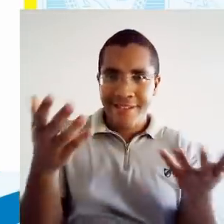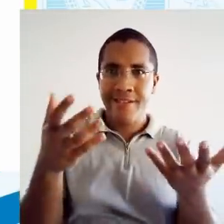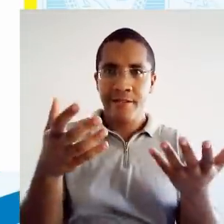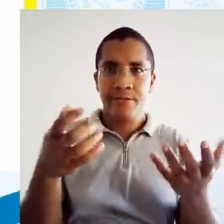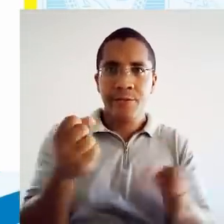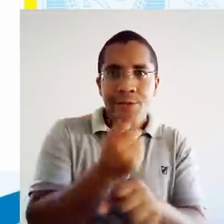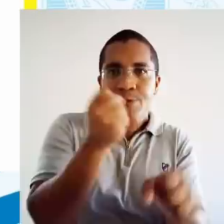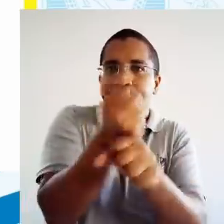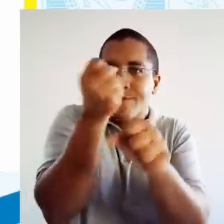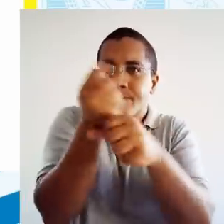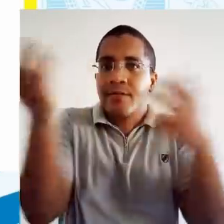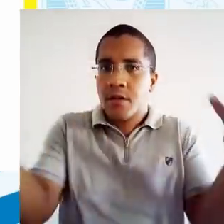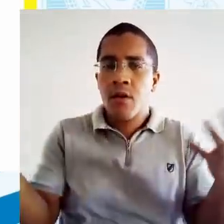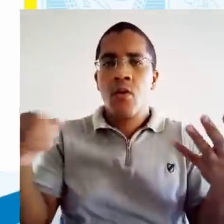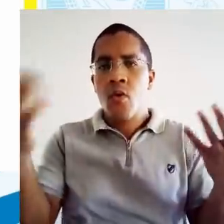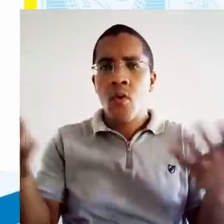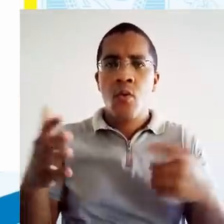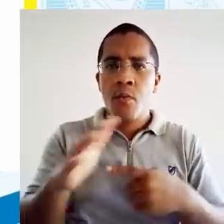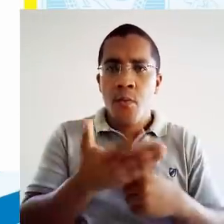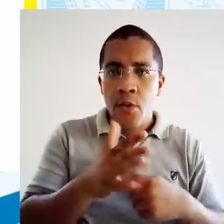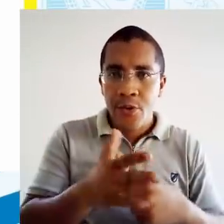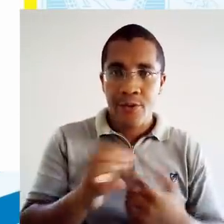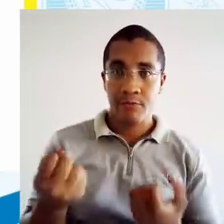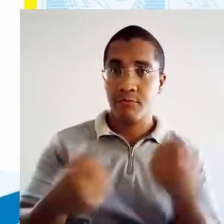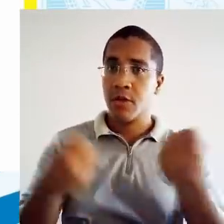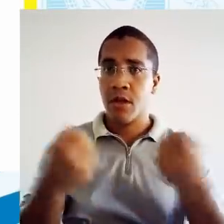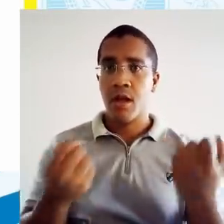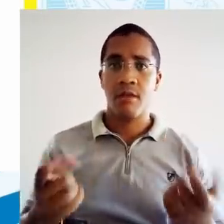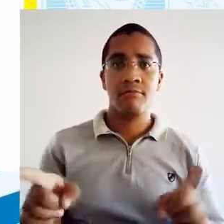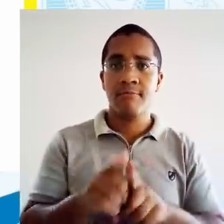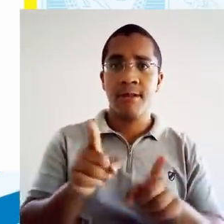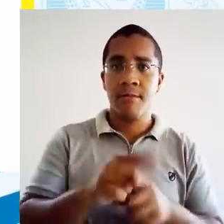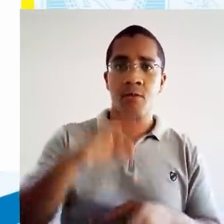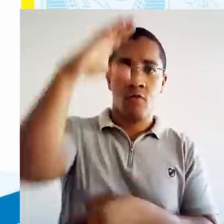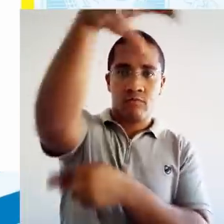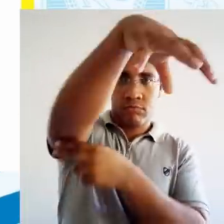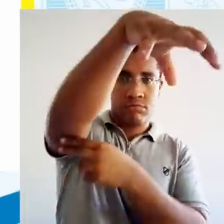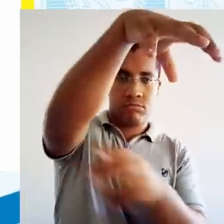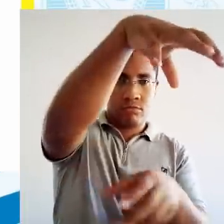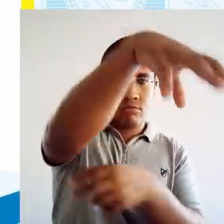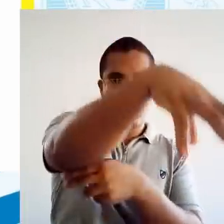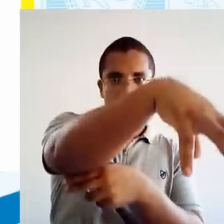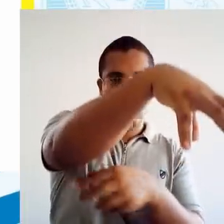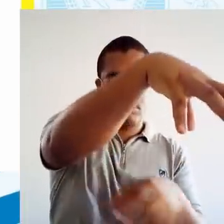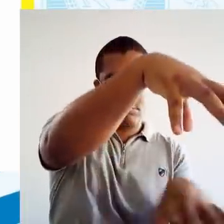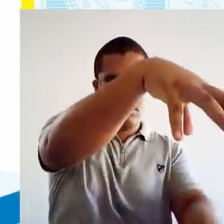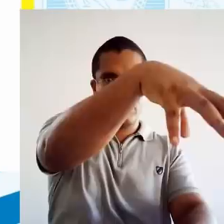construções, nos motores de automóveis e nos guindastes. Bom,